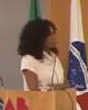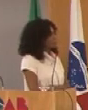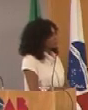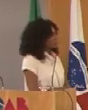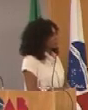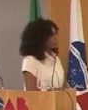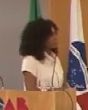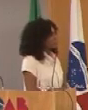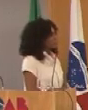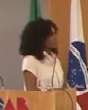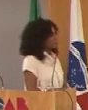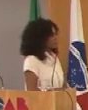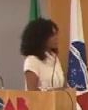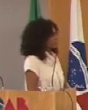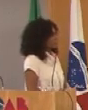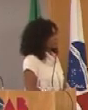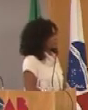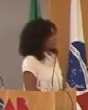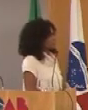esses